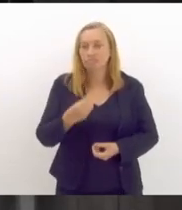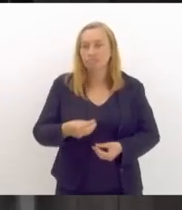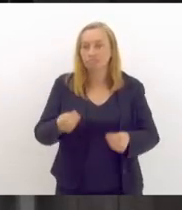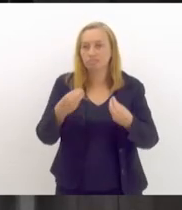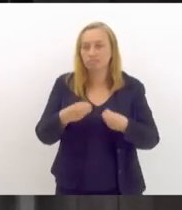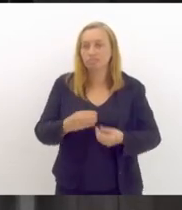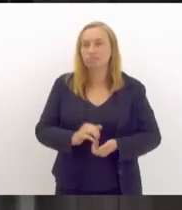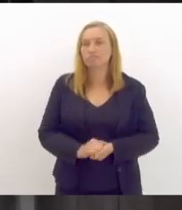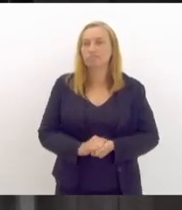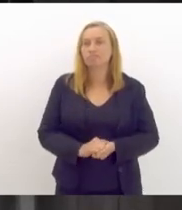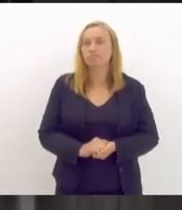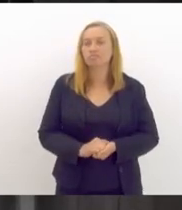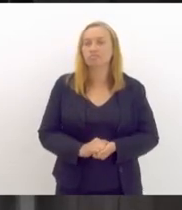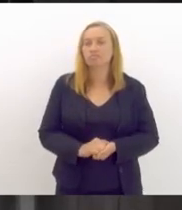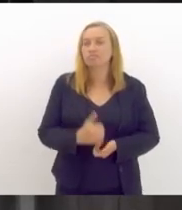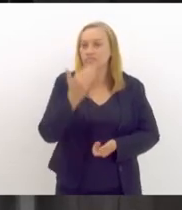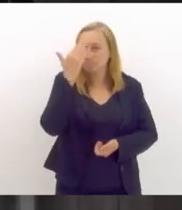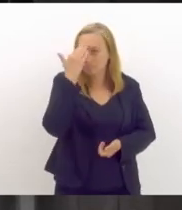estar aqui agradecer